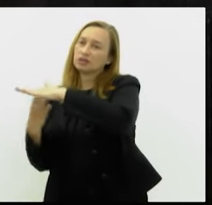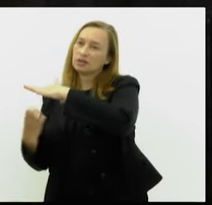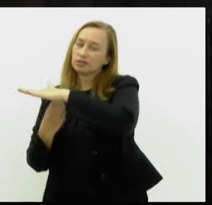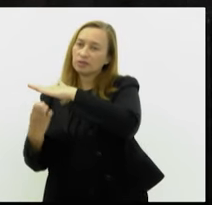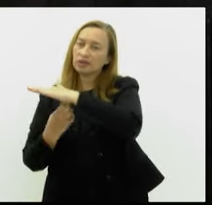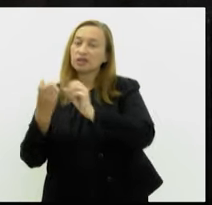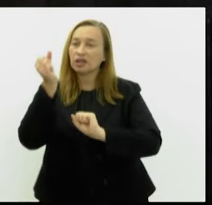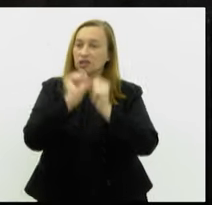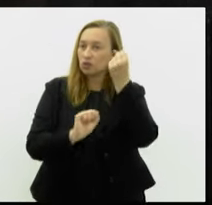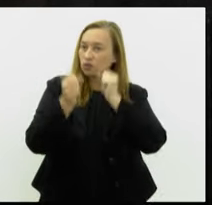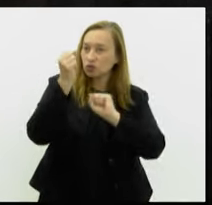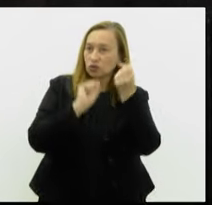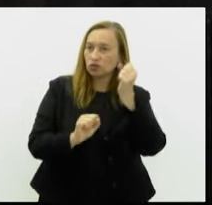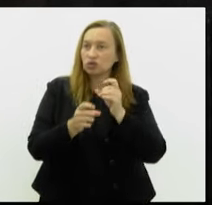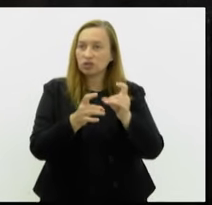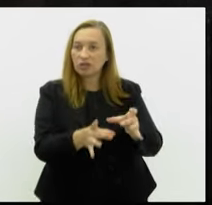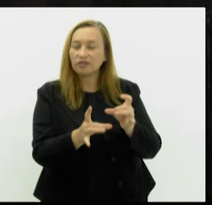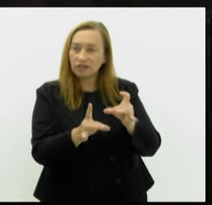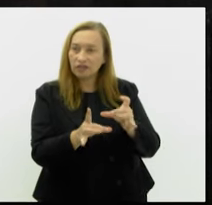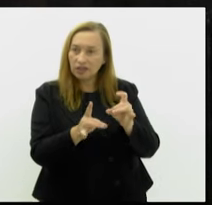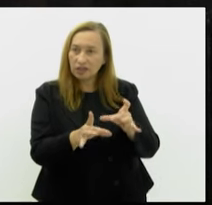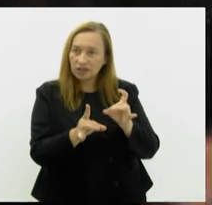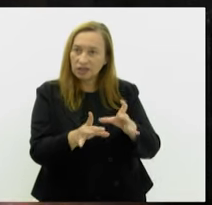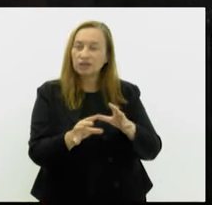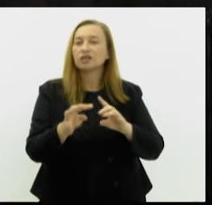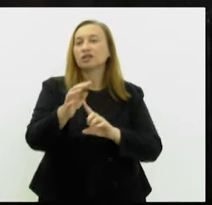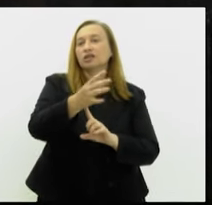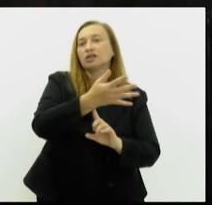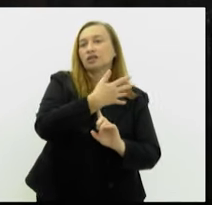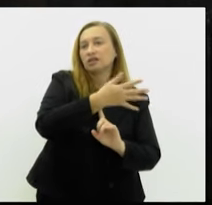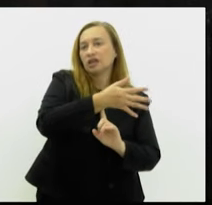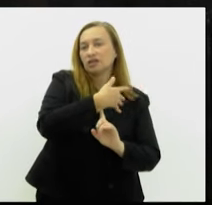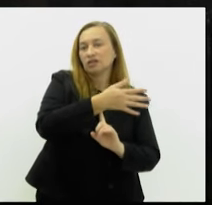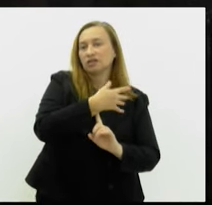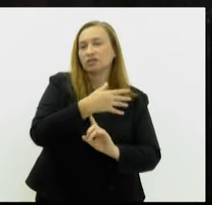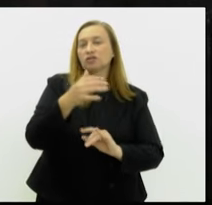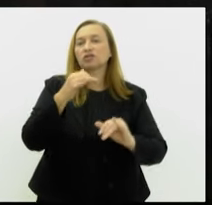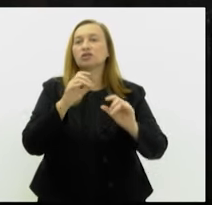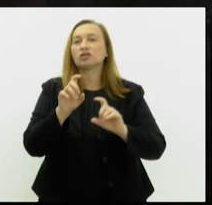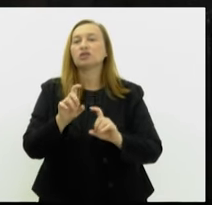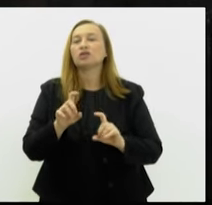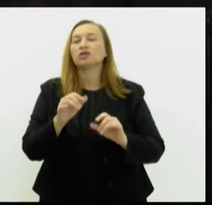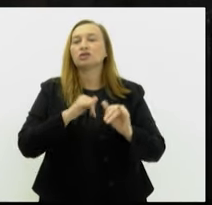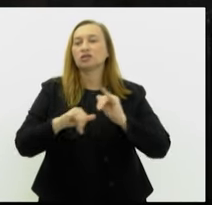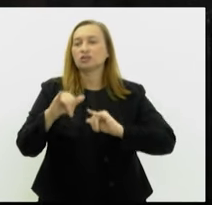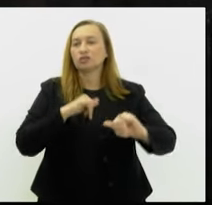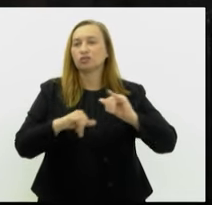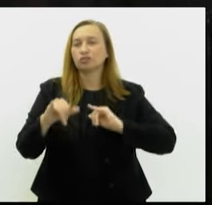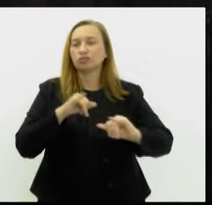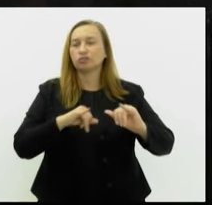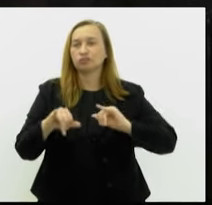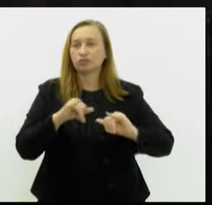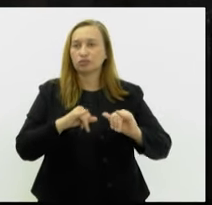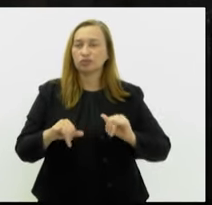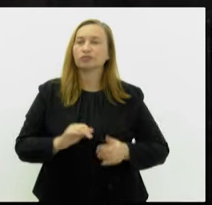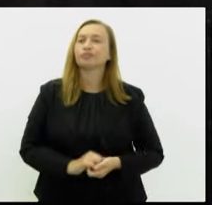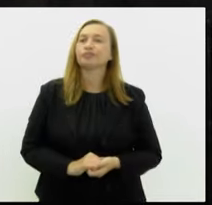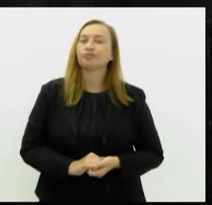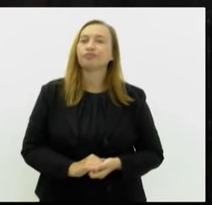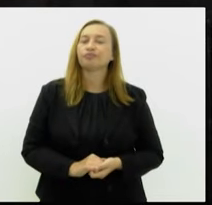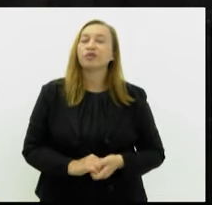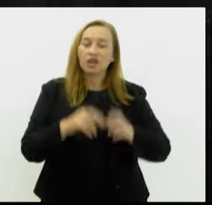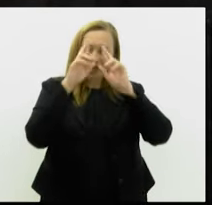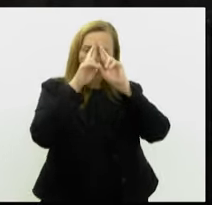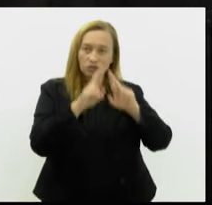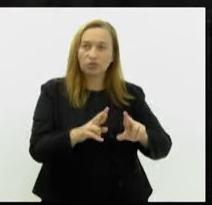indústria, comércio e tecnologia de informação. Em respeito ao